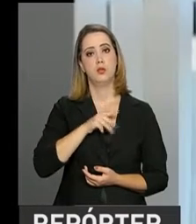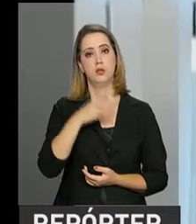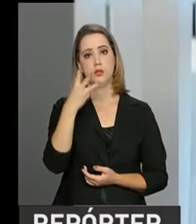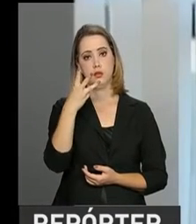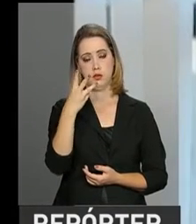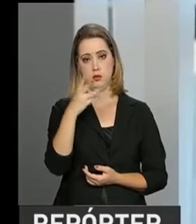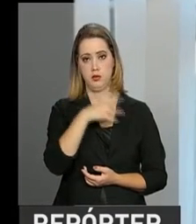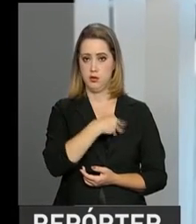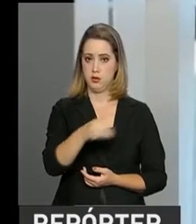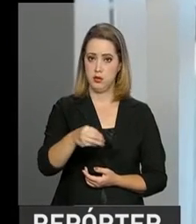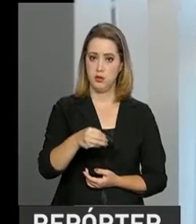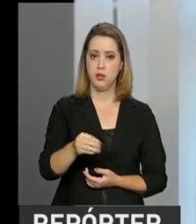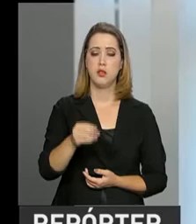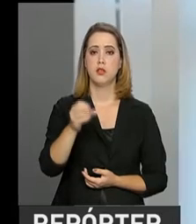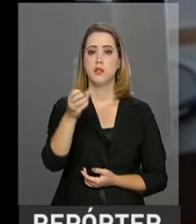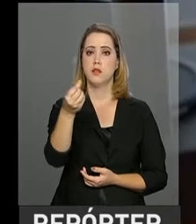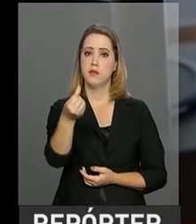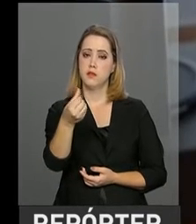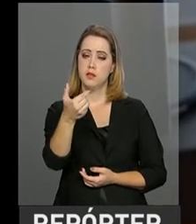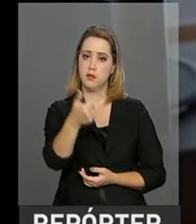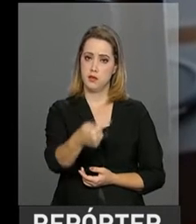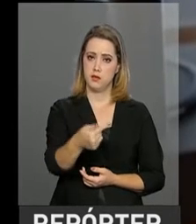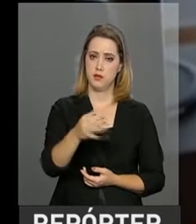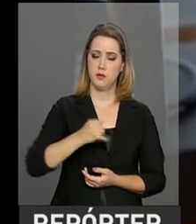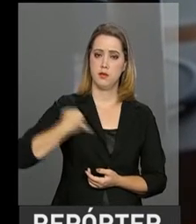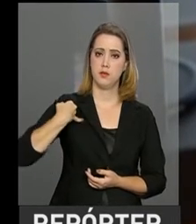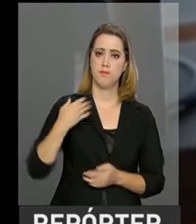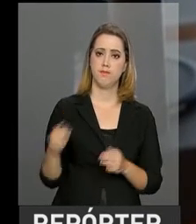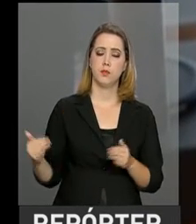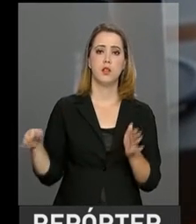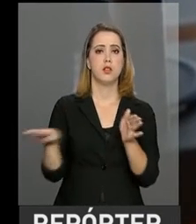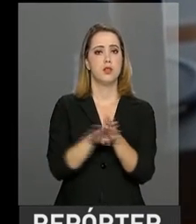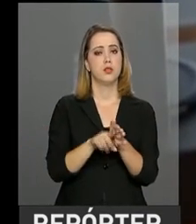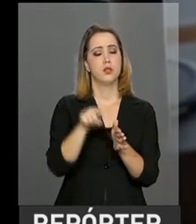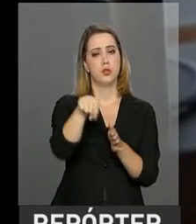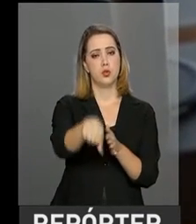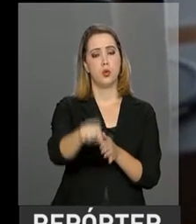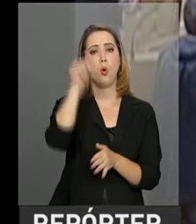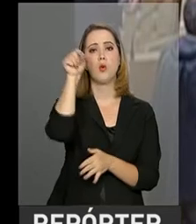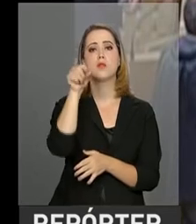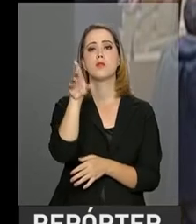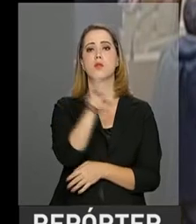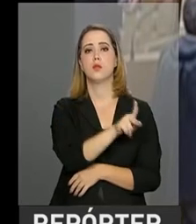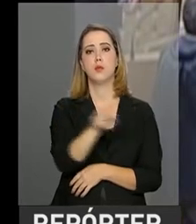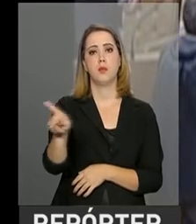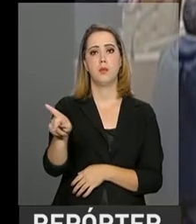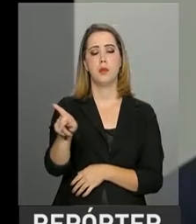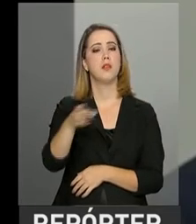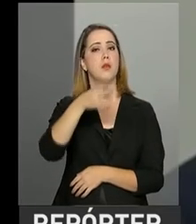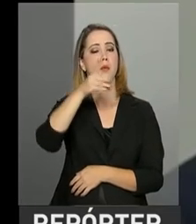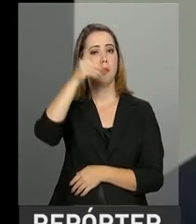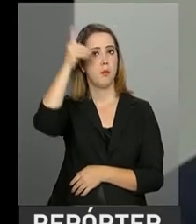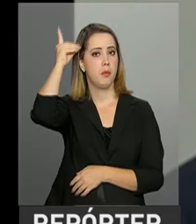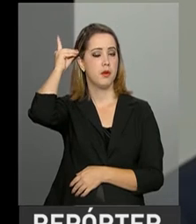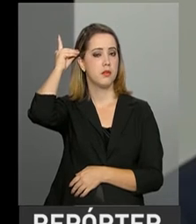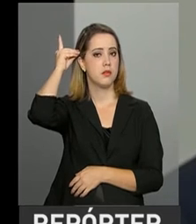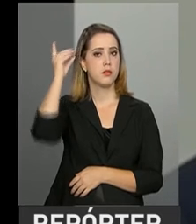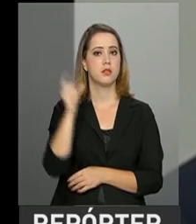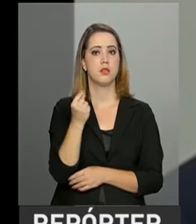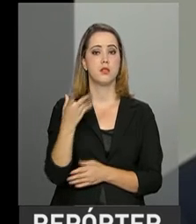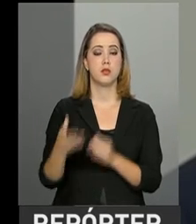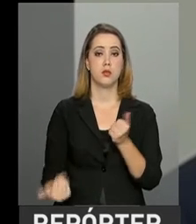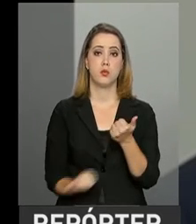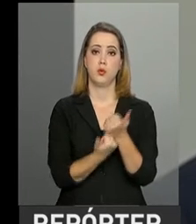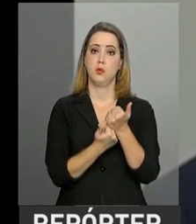Supremo Tribunal Federal em 2012, indicado pela ex-presidente Dilma Rousseff para assumir a vaga de César